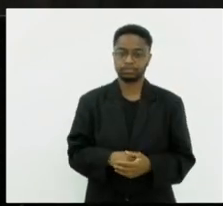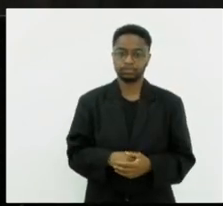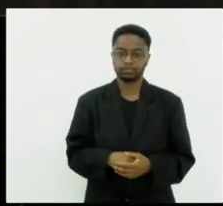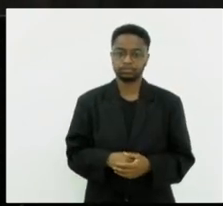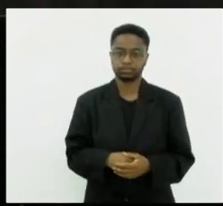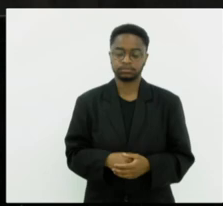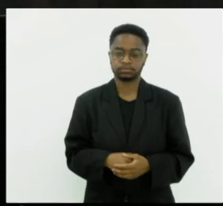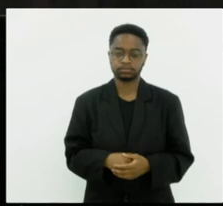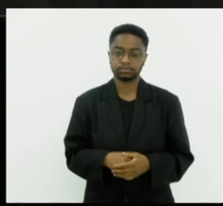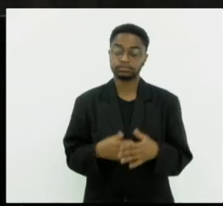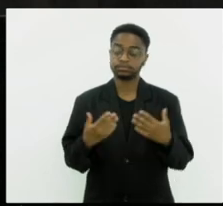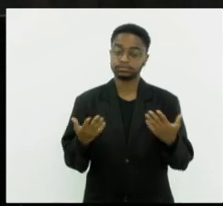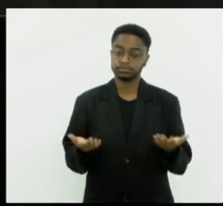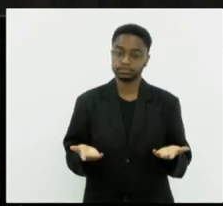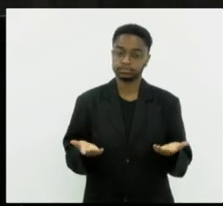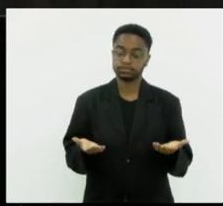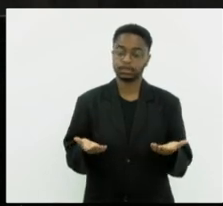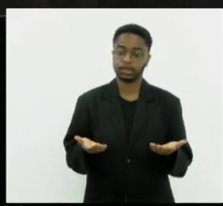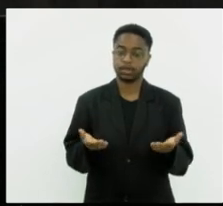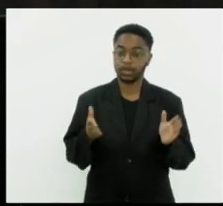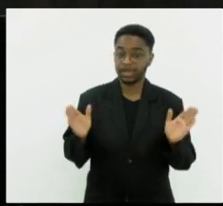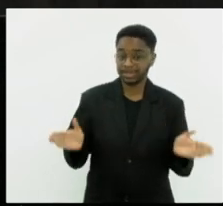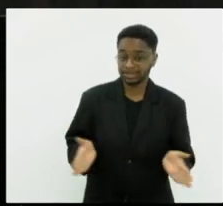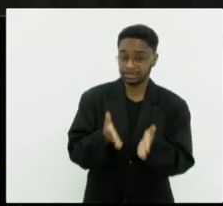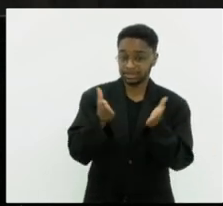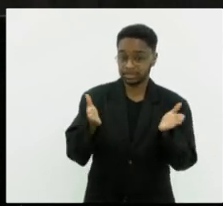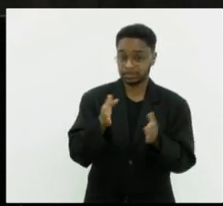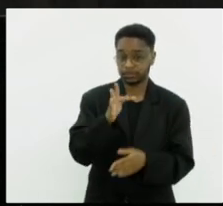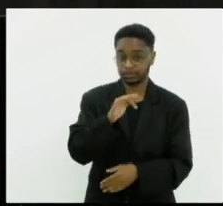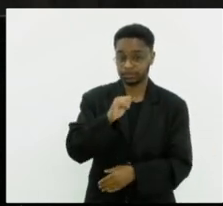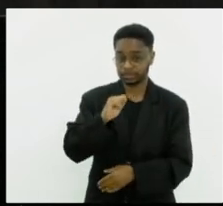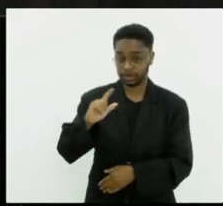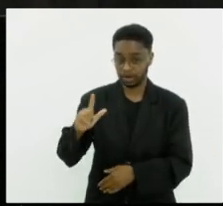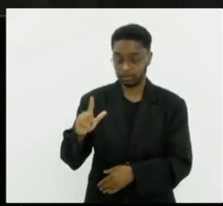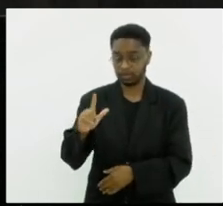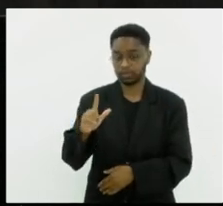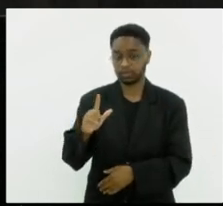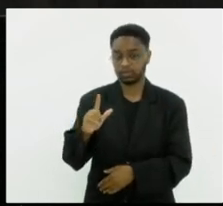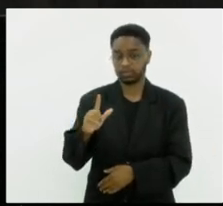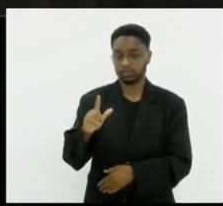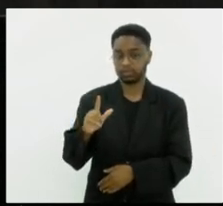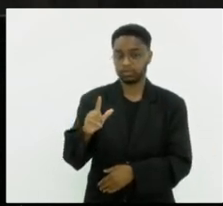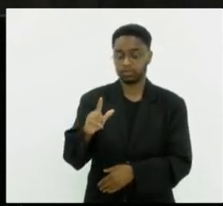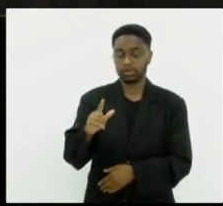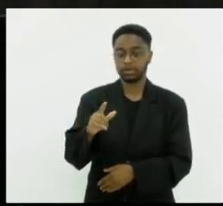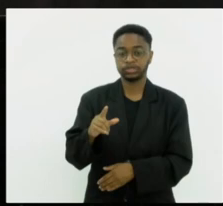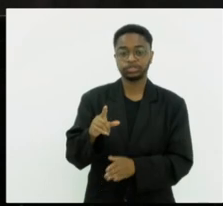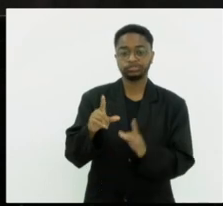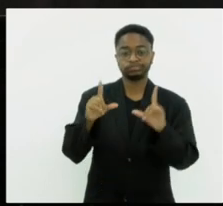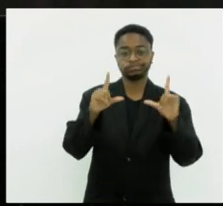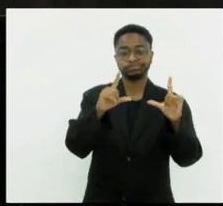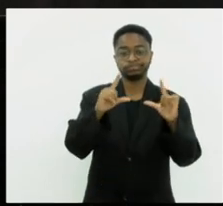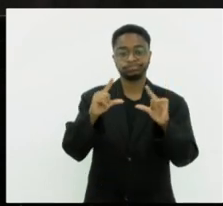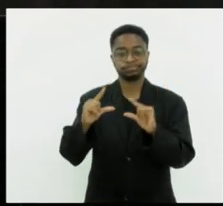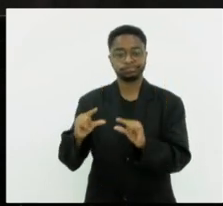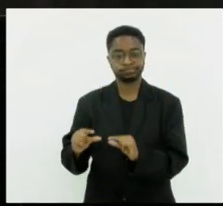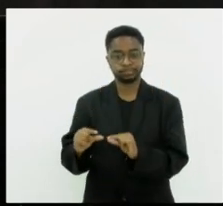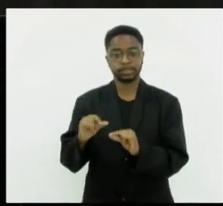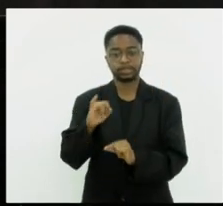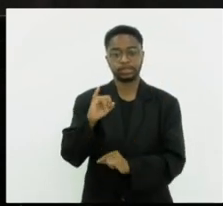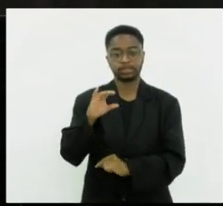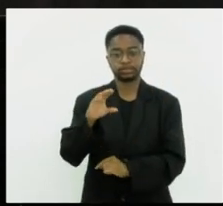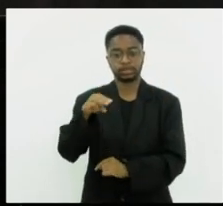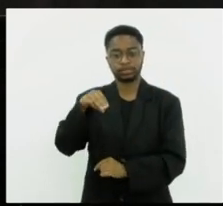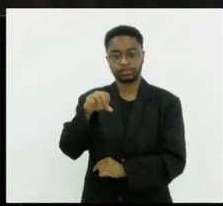de consequência, incentivo fiscal tem nos subtraído